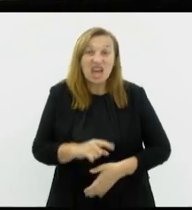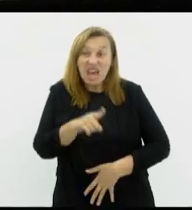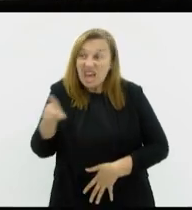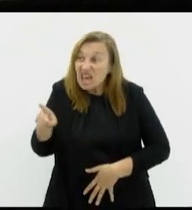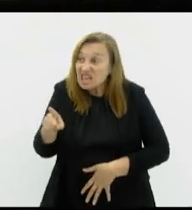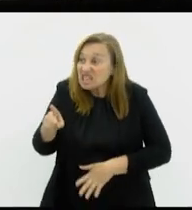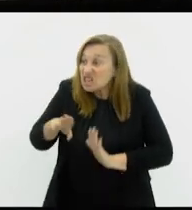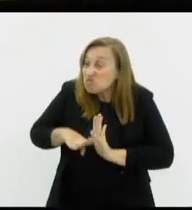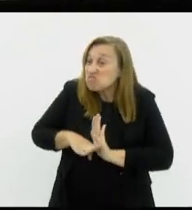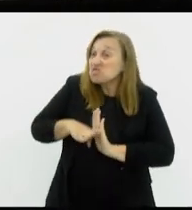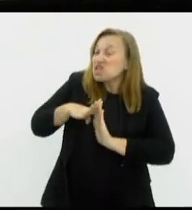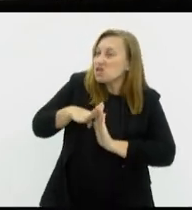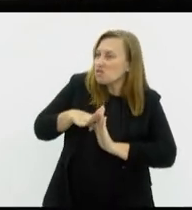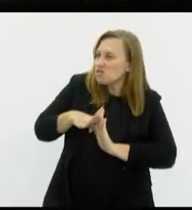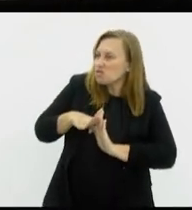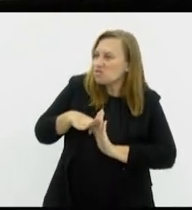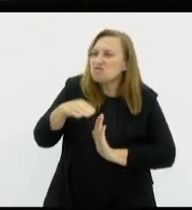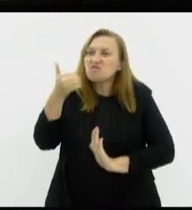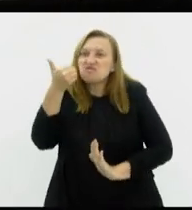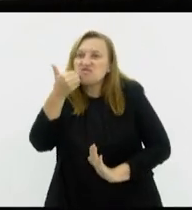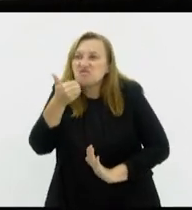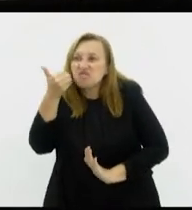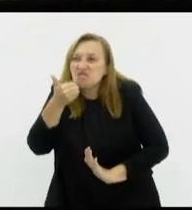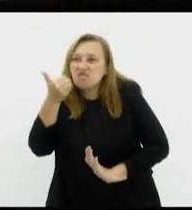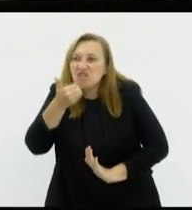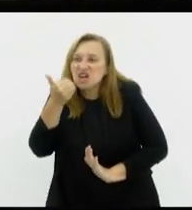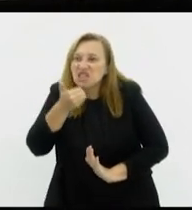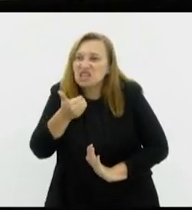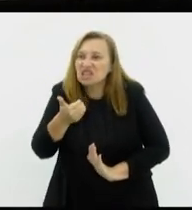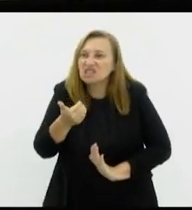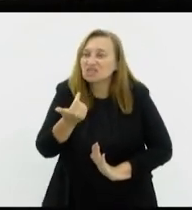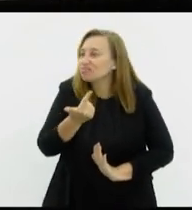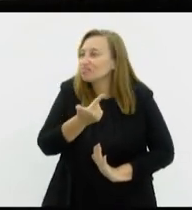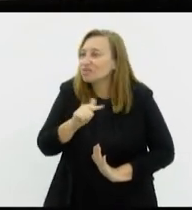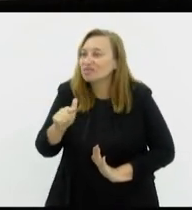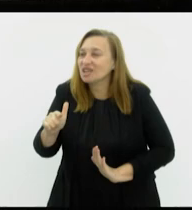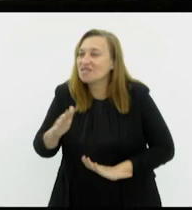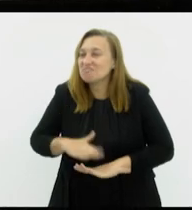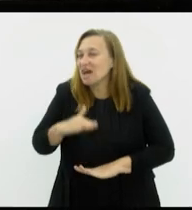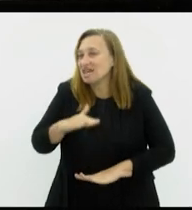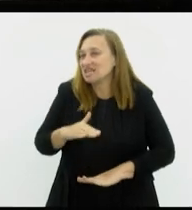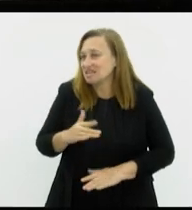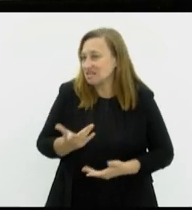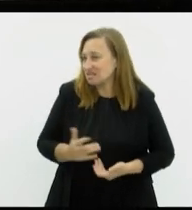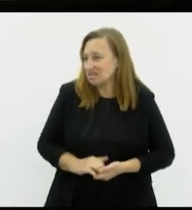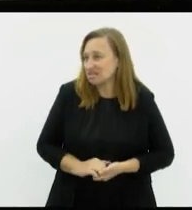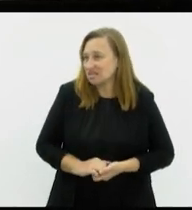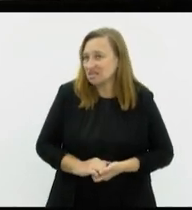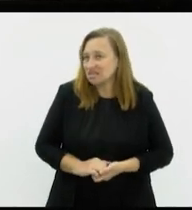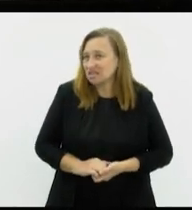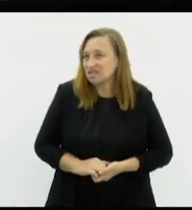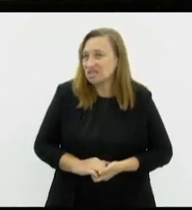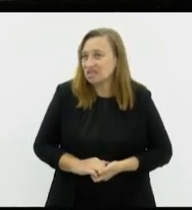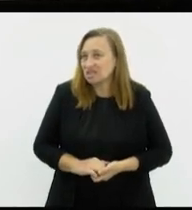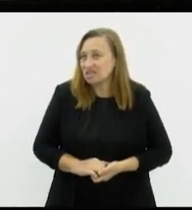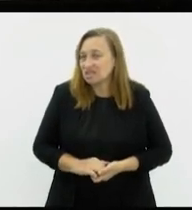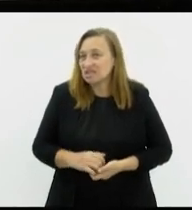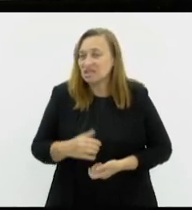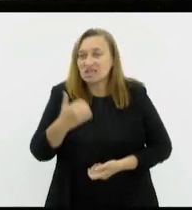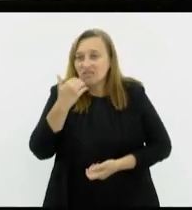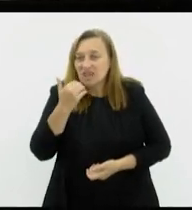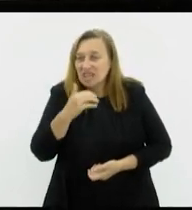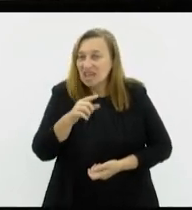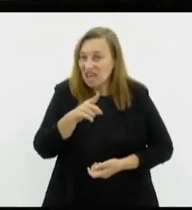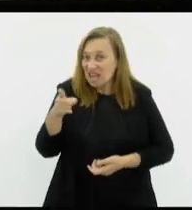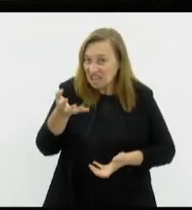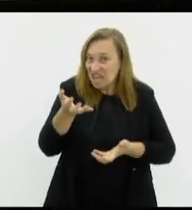de despudor e falta de constrangimento, porque já não há mais constrangimento em dizer o que eles querem fazer. É